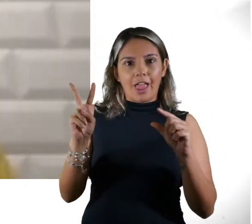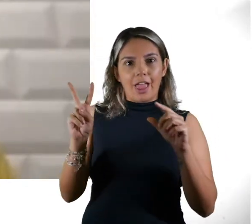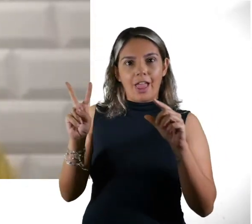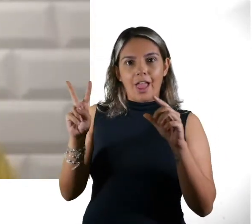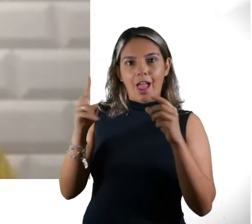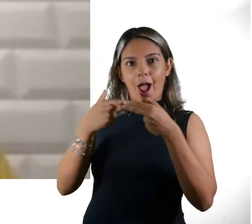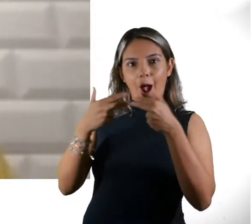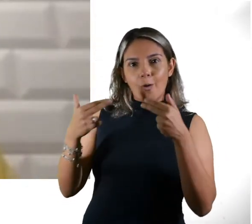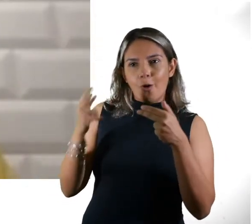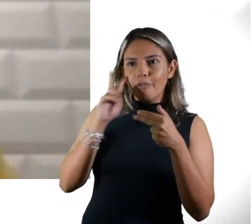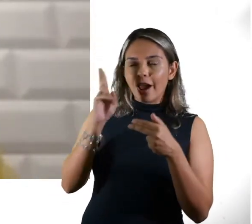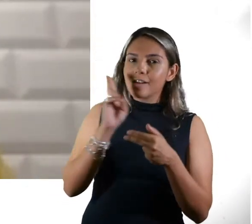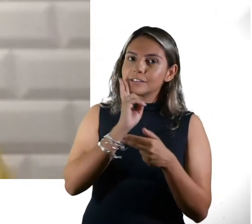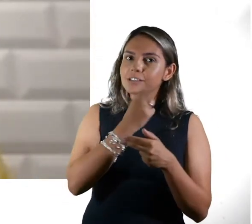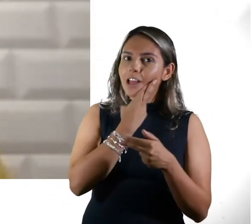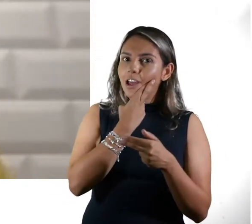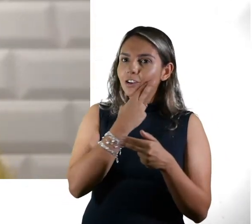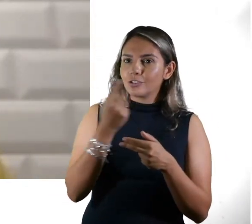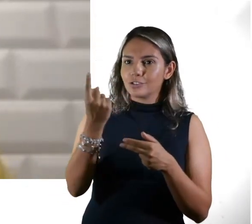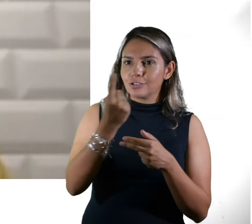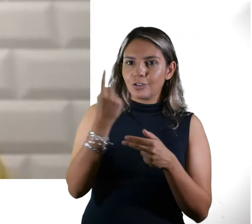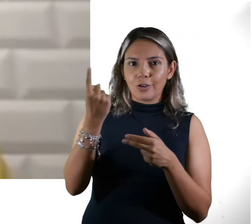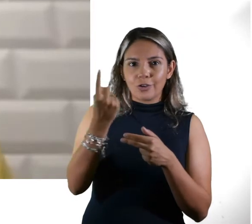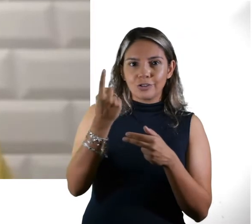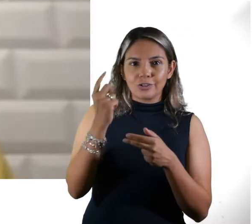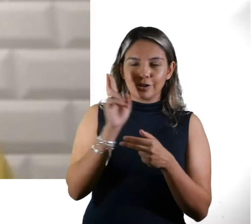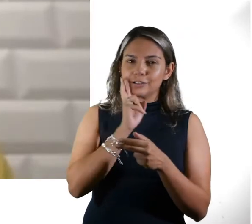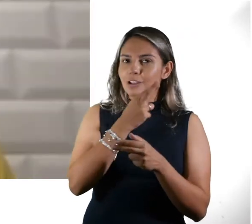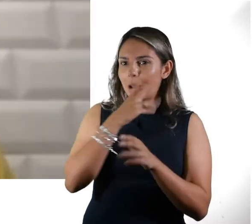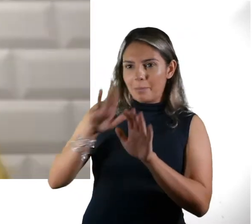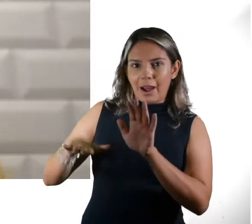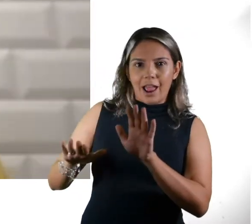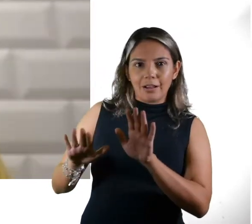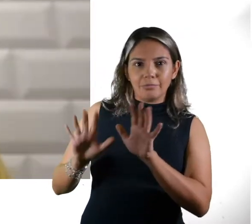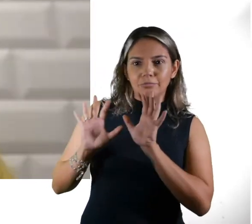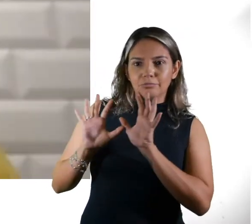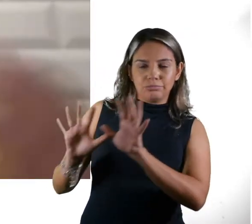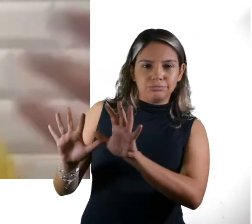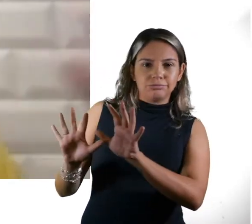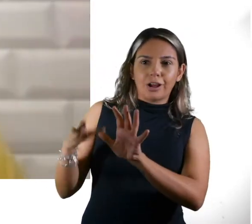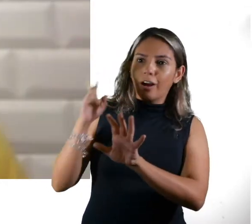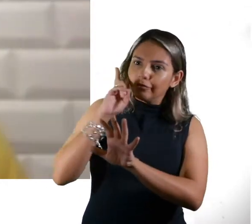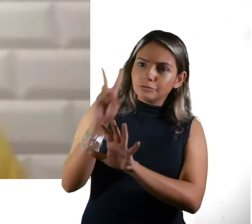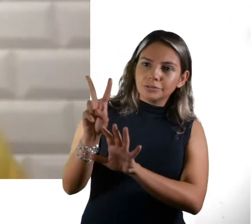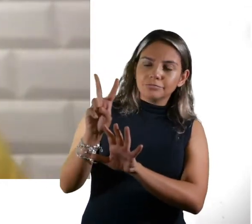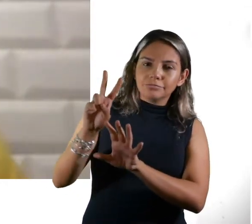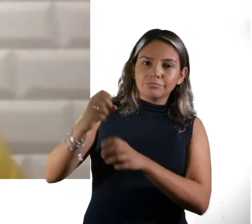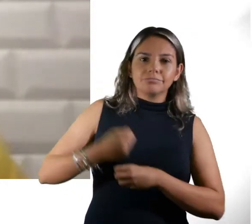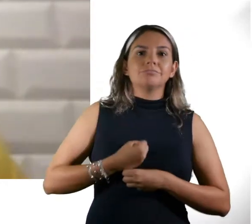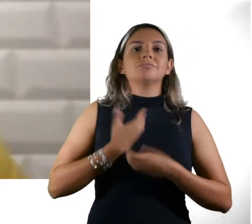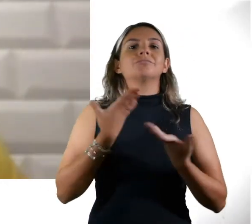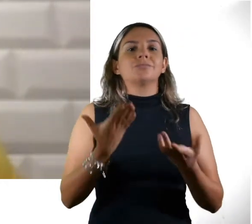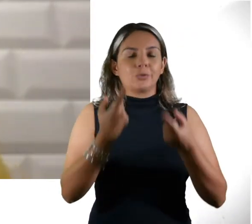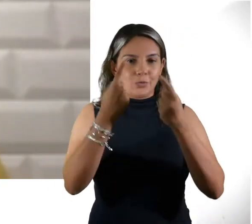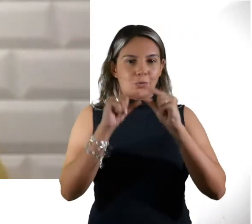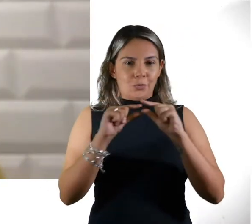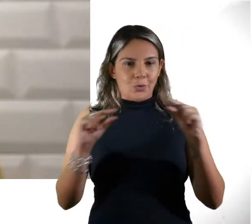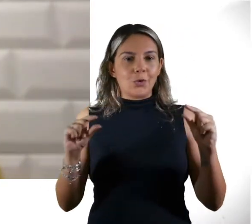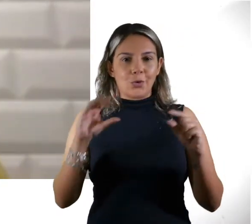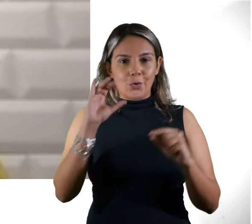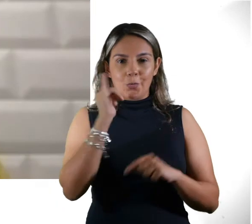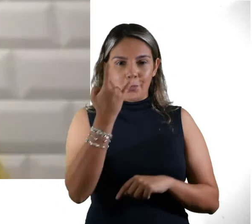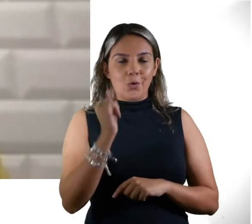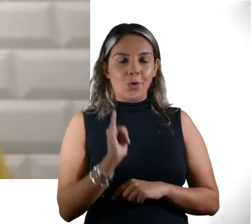da imagem daquele restaurante isolado num lugar, numa praia lindíssima, mas ali, como é que aquele restaurante surgiu ali, não